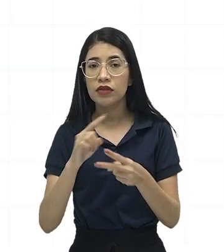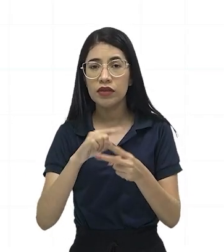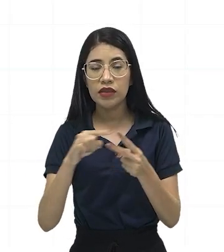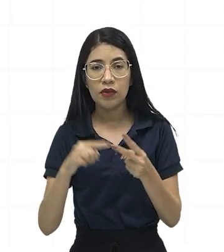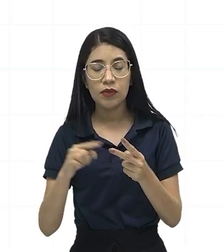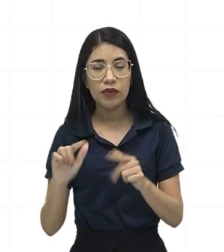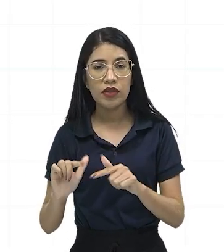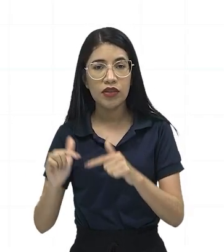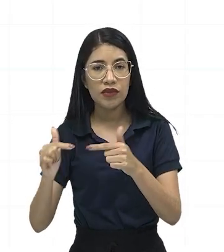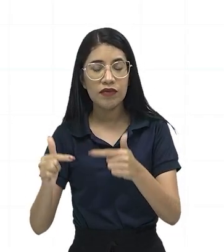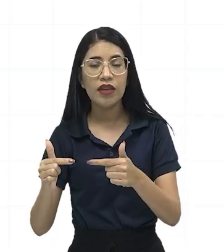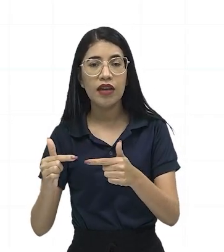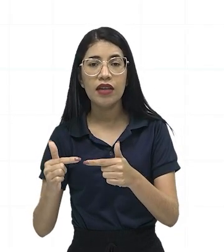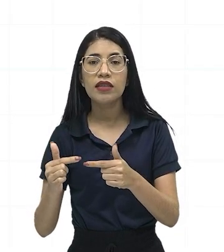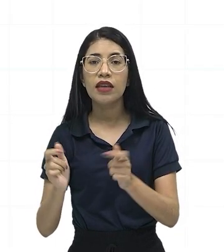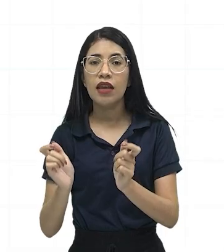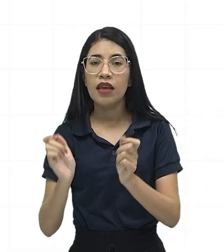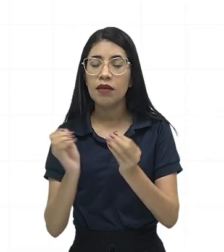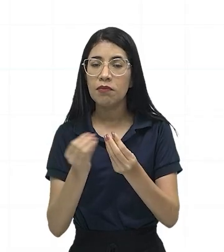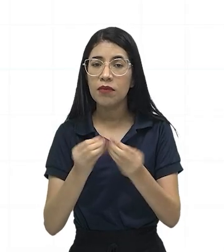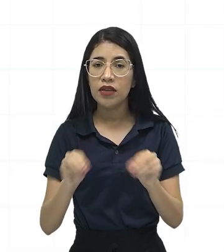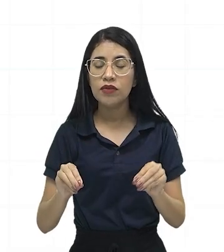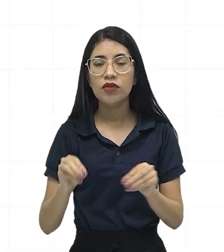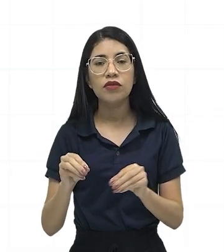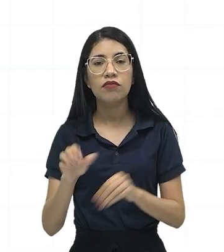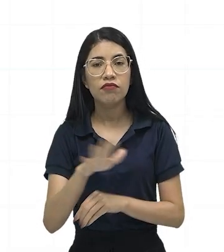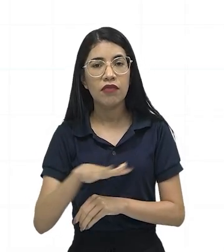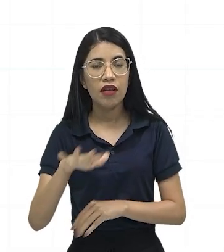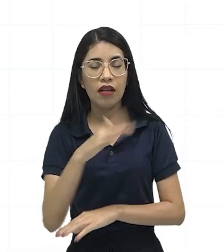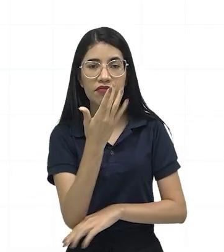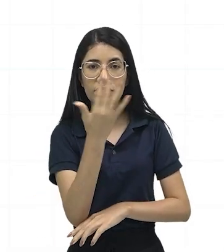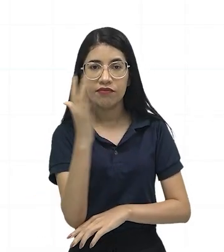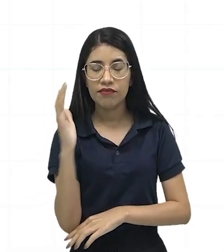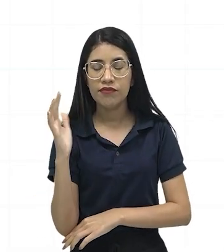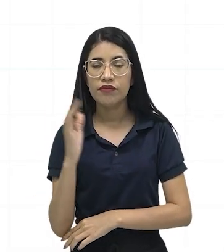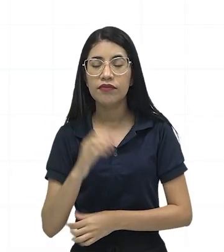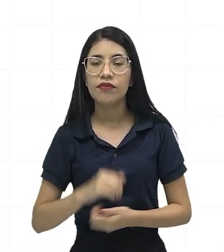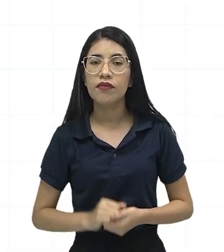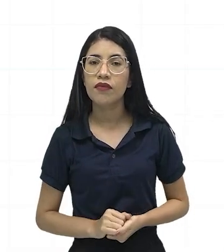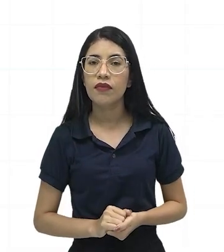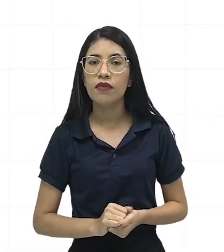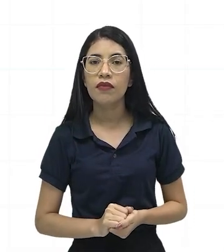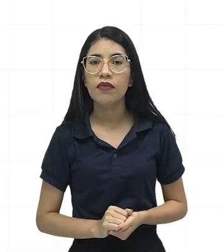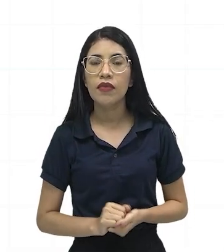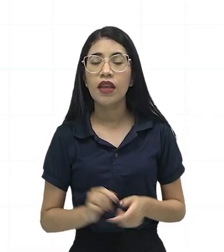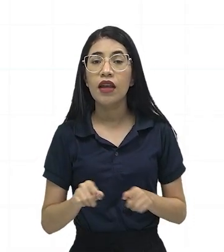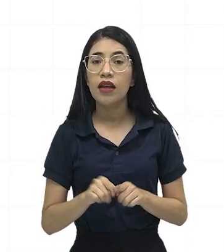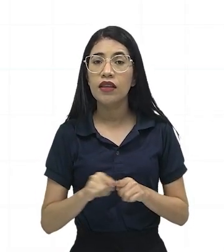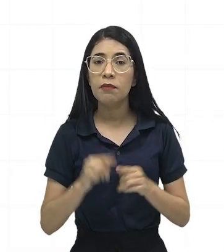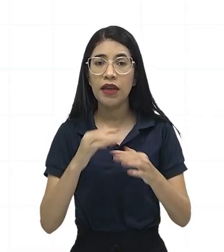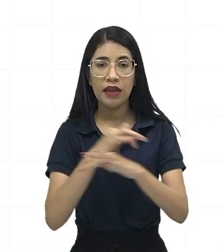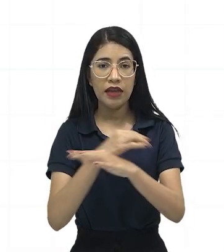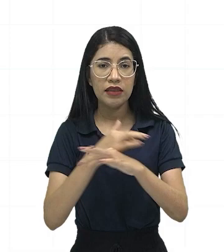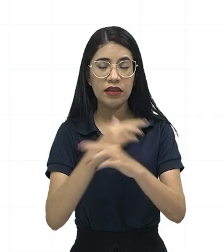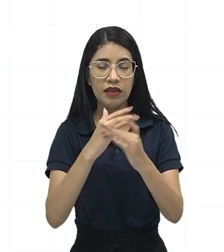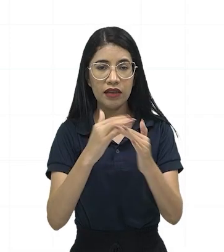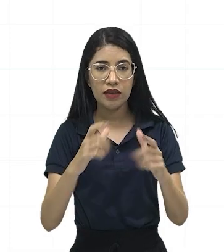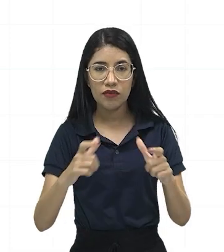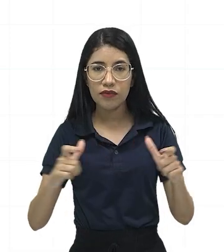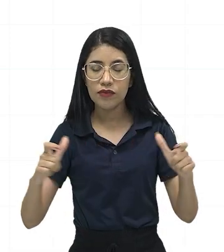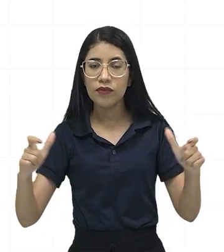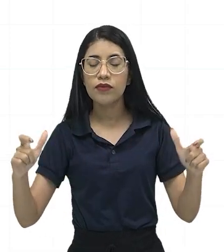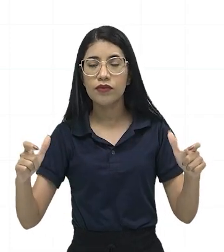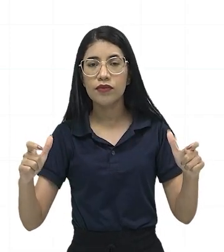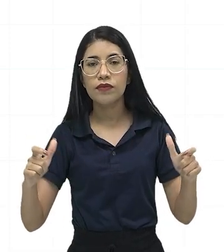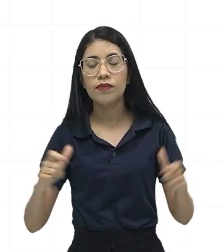grandes atividades prejudiciais ao meio ambiente, né? Temos também a expansão urbana, que é